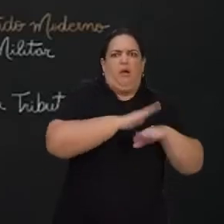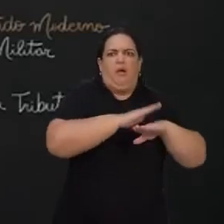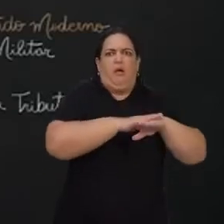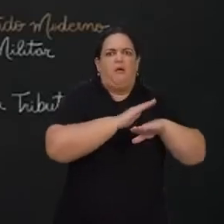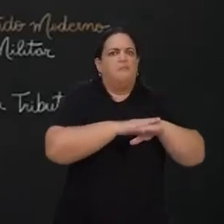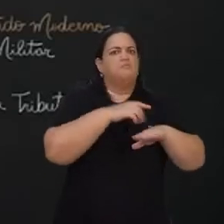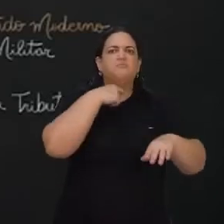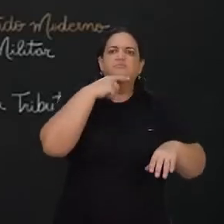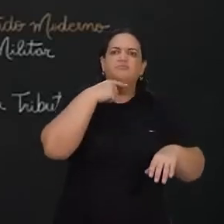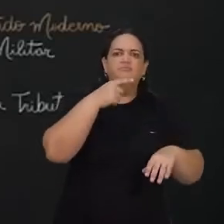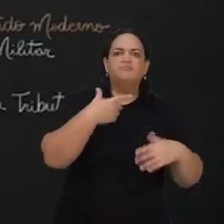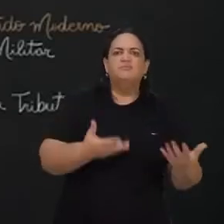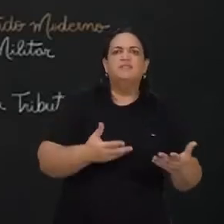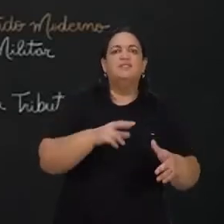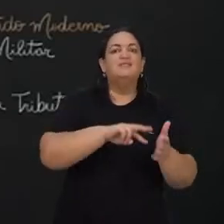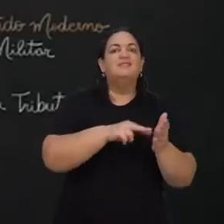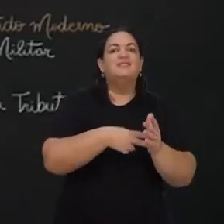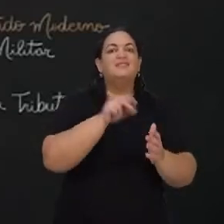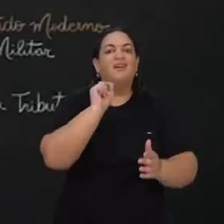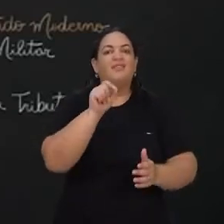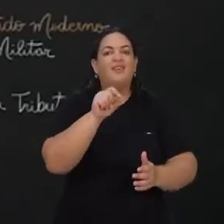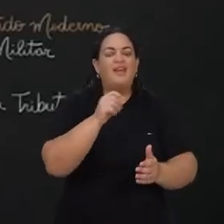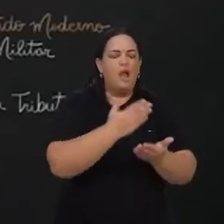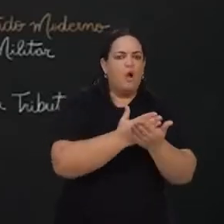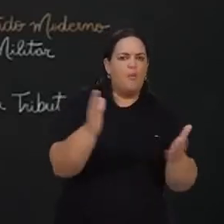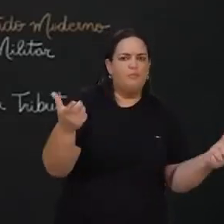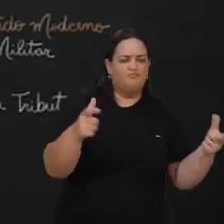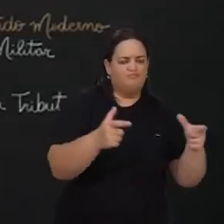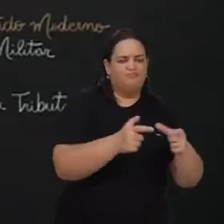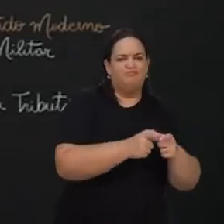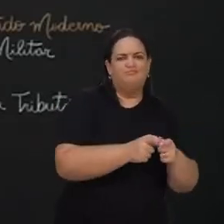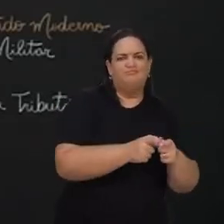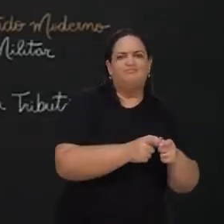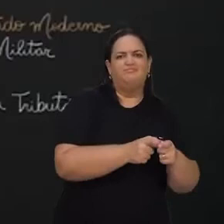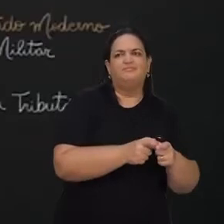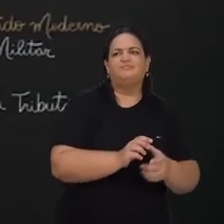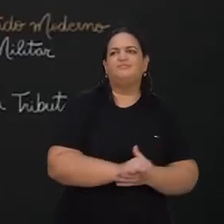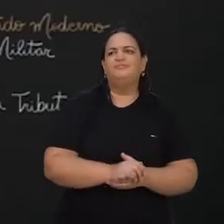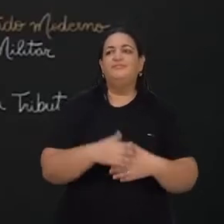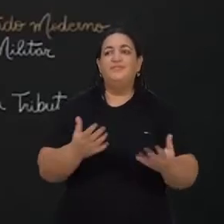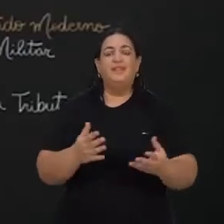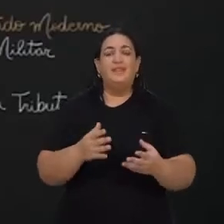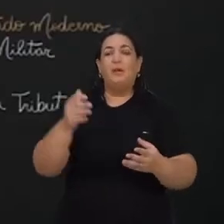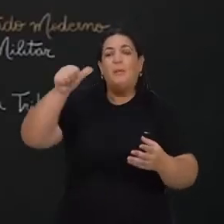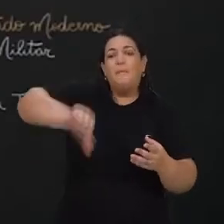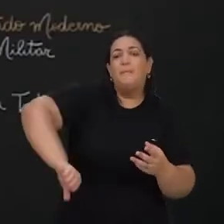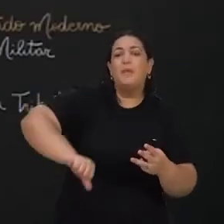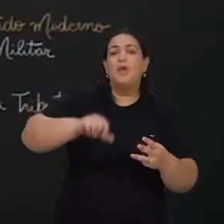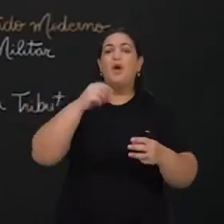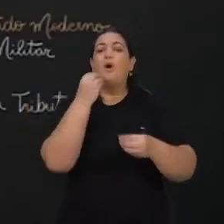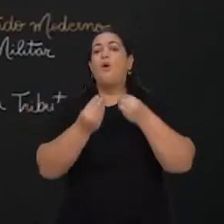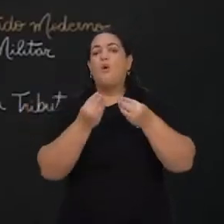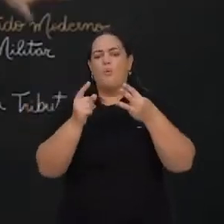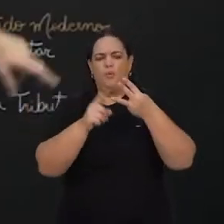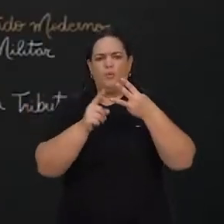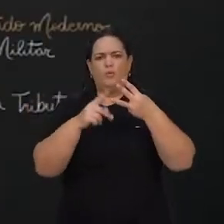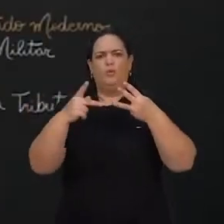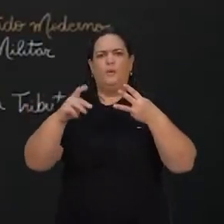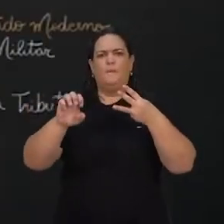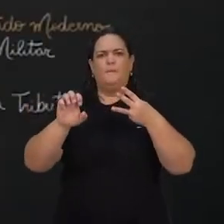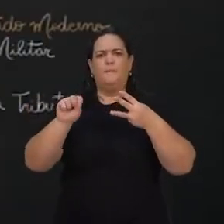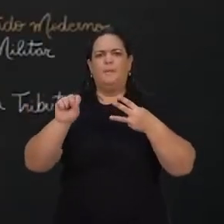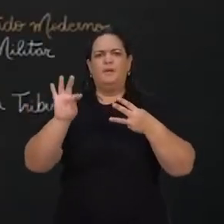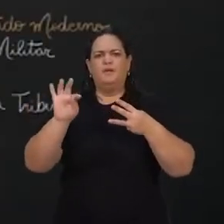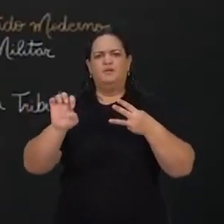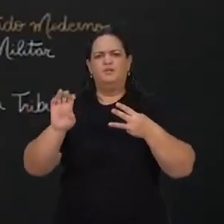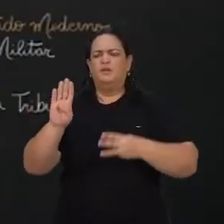de certa maneira, um enfraquecimento. Esse quadro ele foi piorado pela chamada peste. A